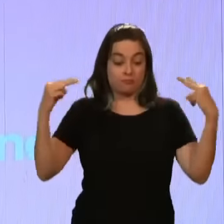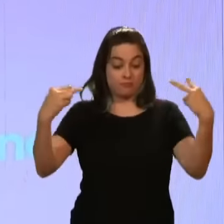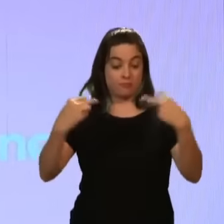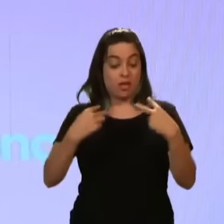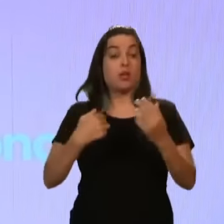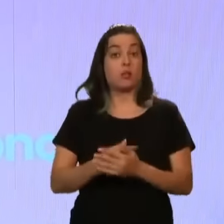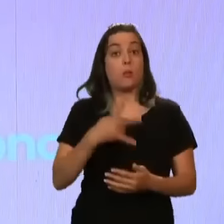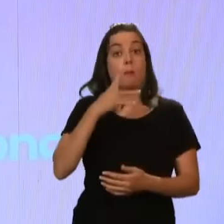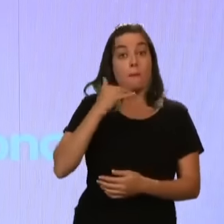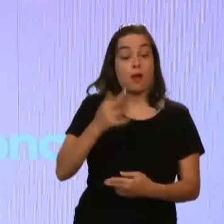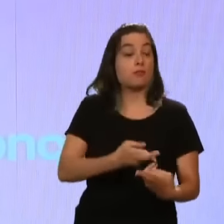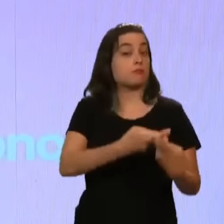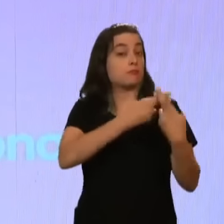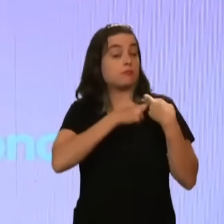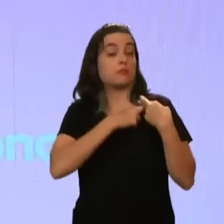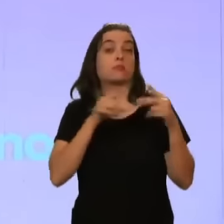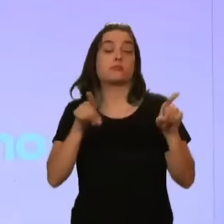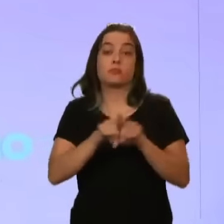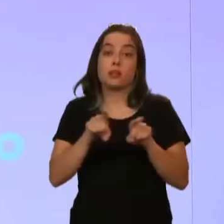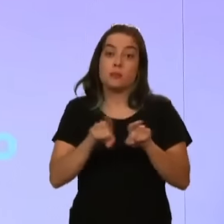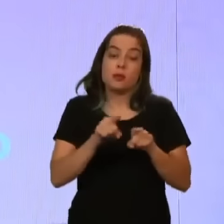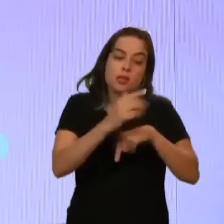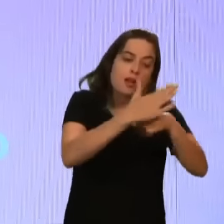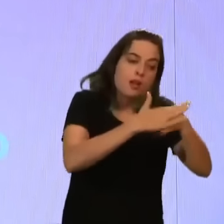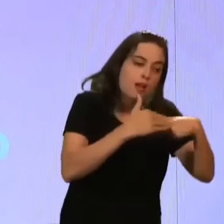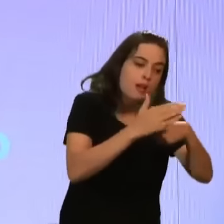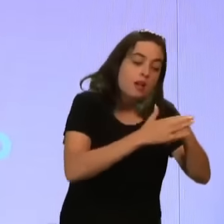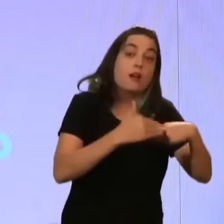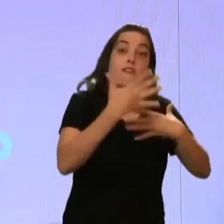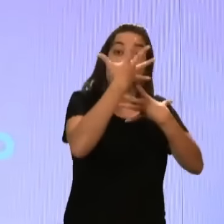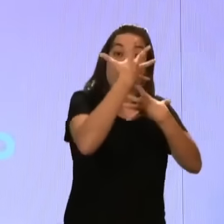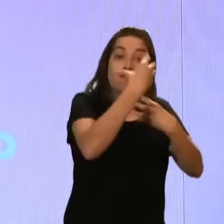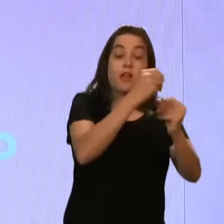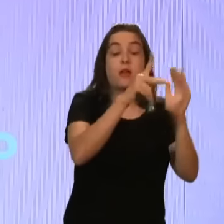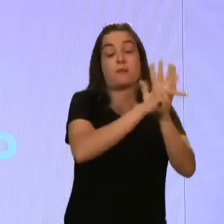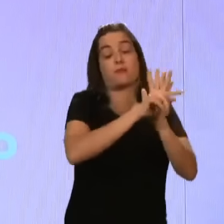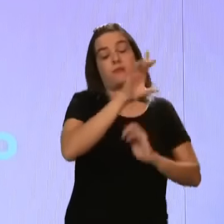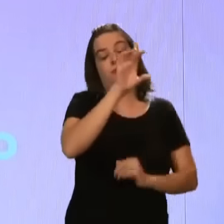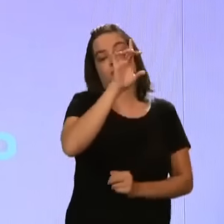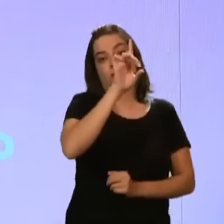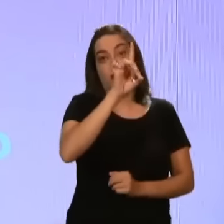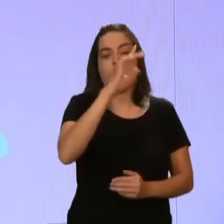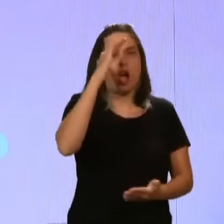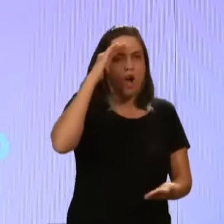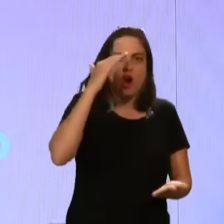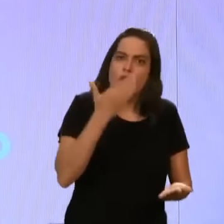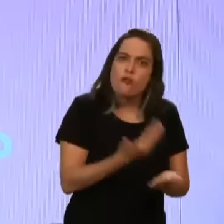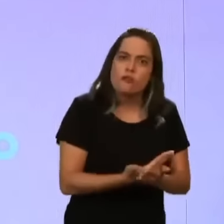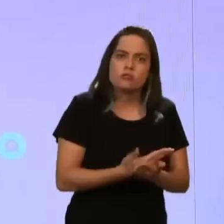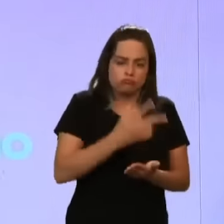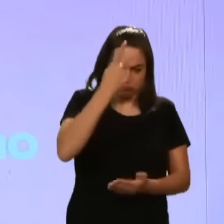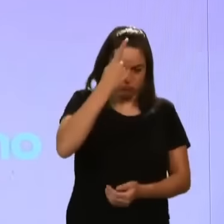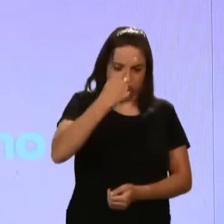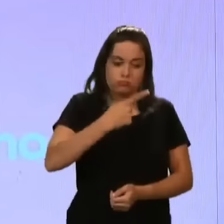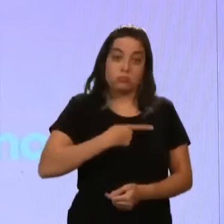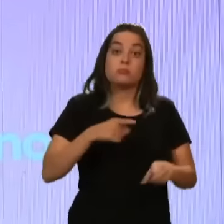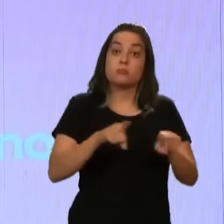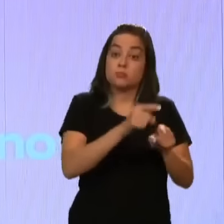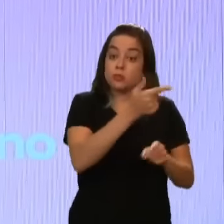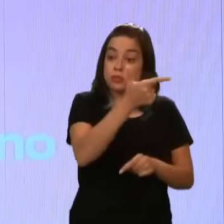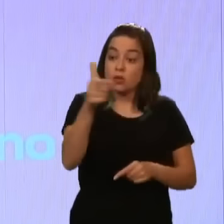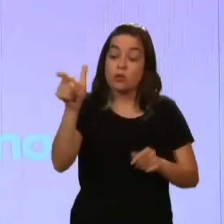quem vai lapidar, quem vai transmitir a fé em Deus, a confiança em si mesma e nos